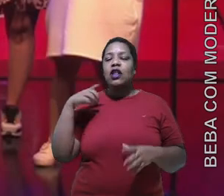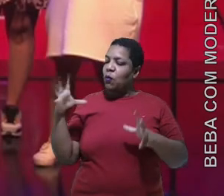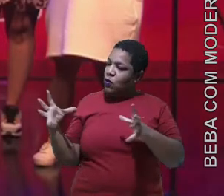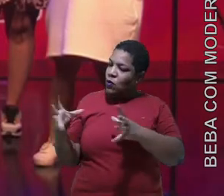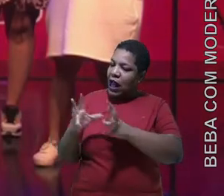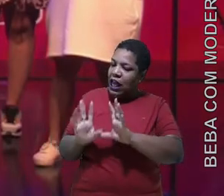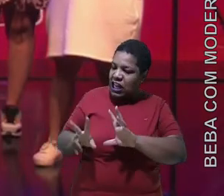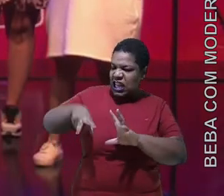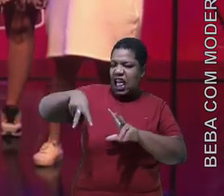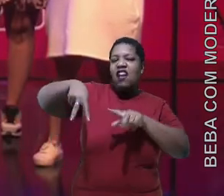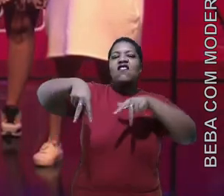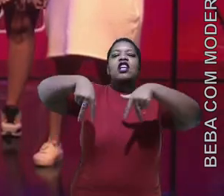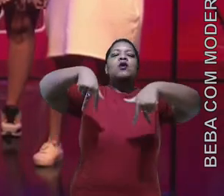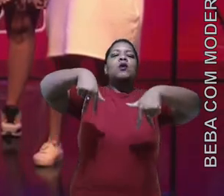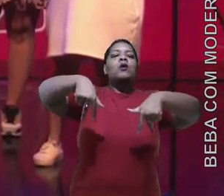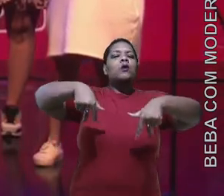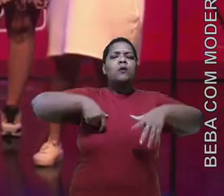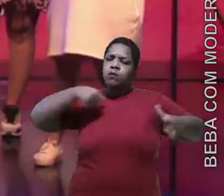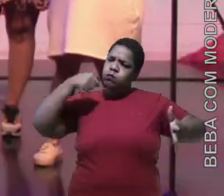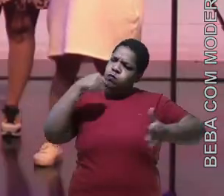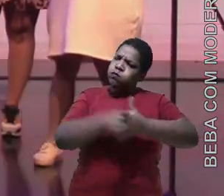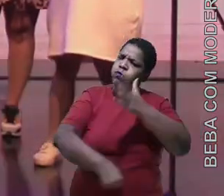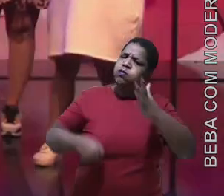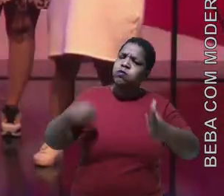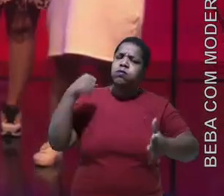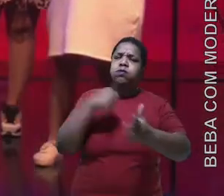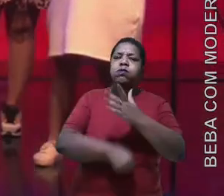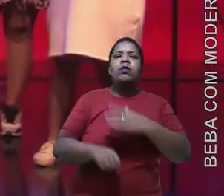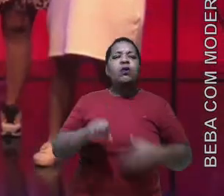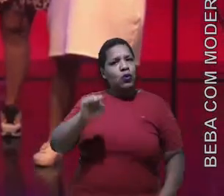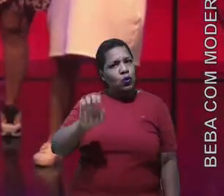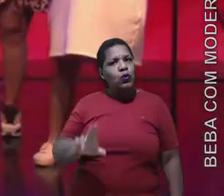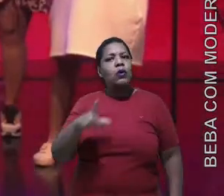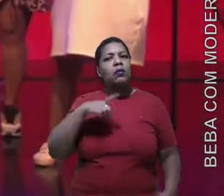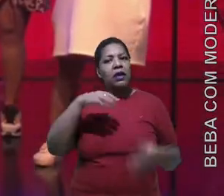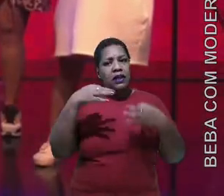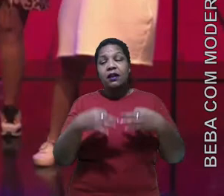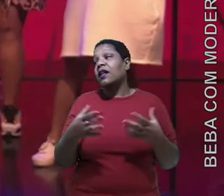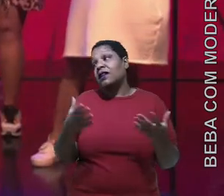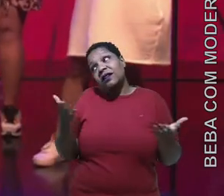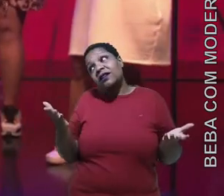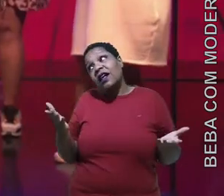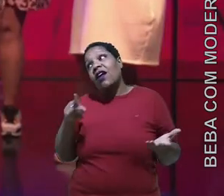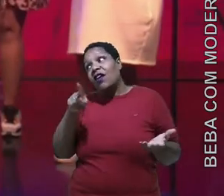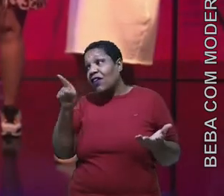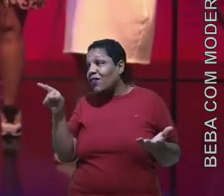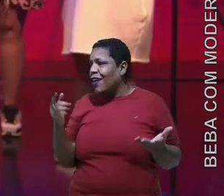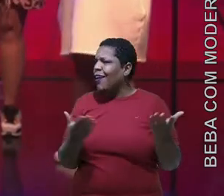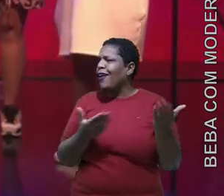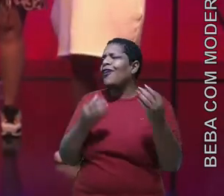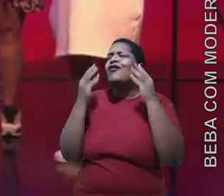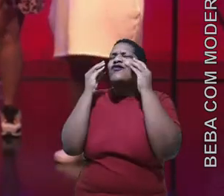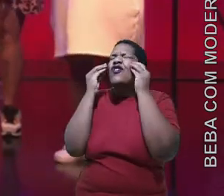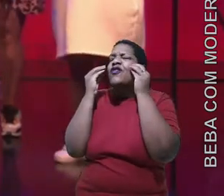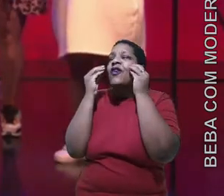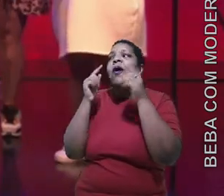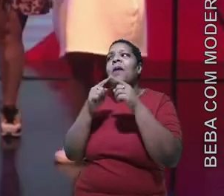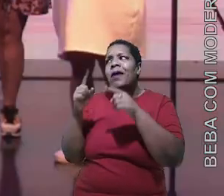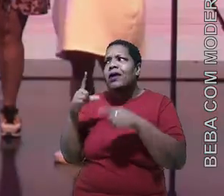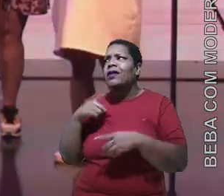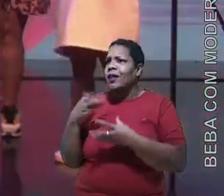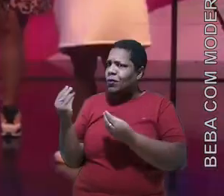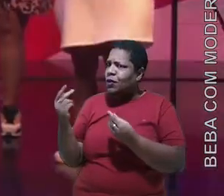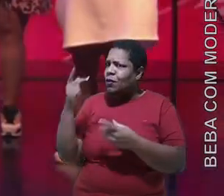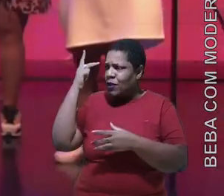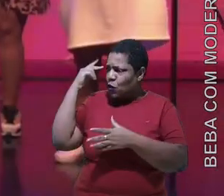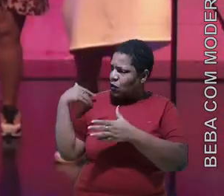levantando do custe o que custar lá no sul para dar certo não é isso né seis são novinhos fofinhos Mas já tem muita gente